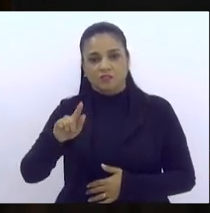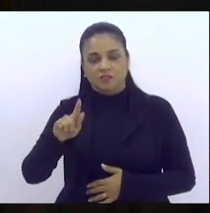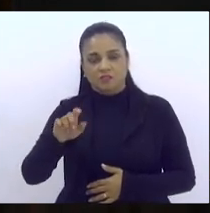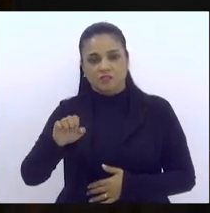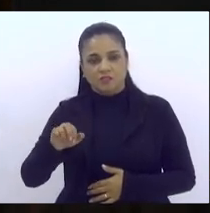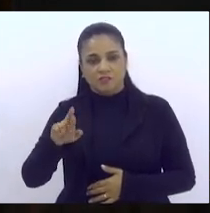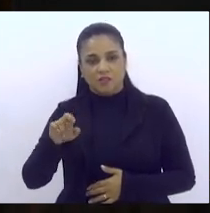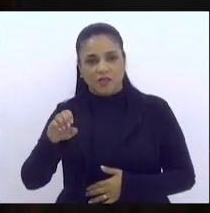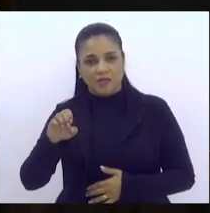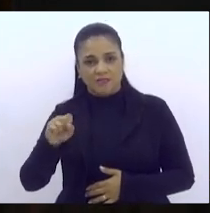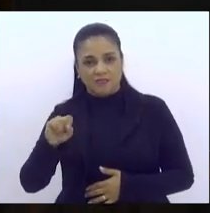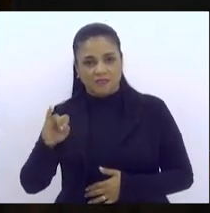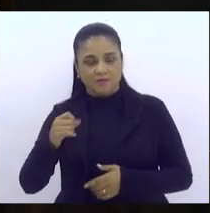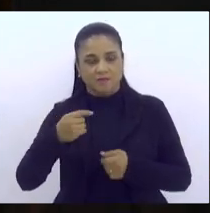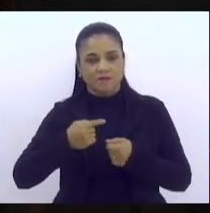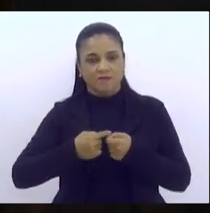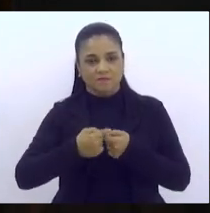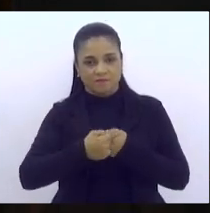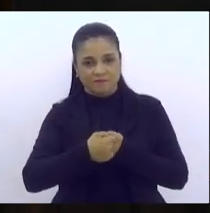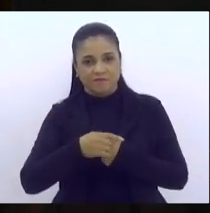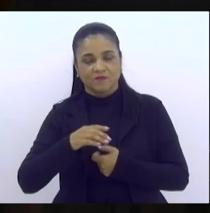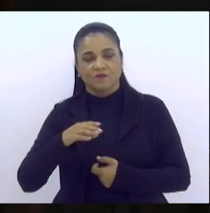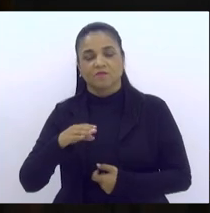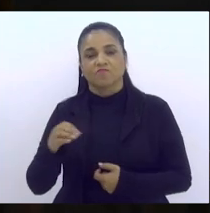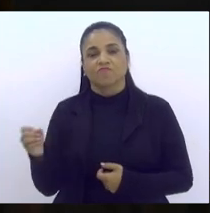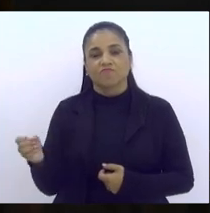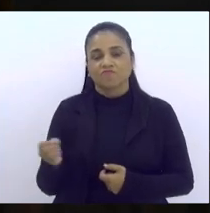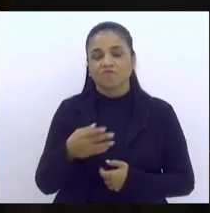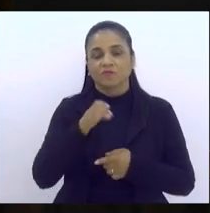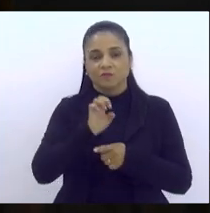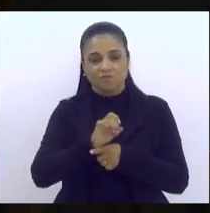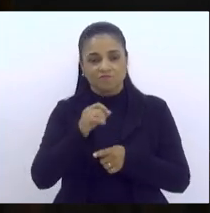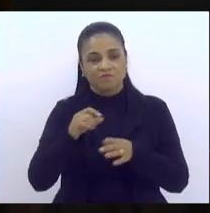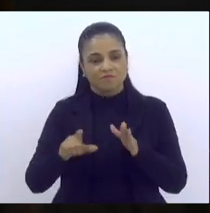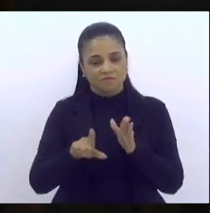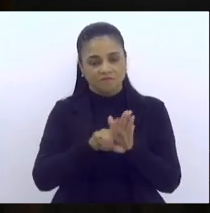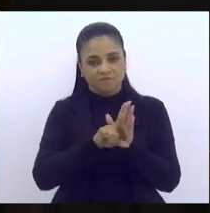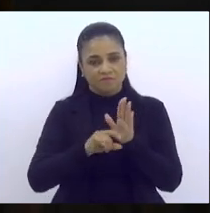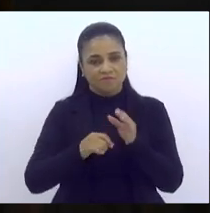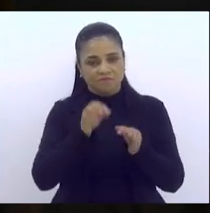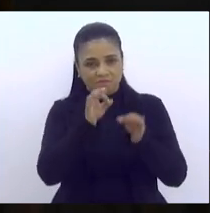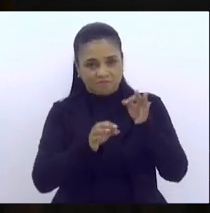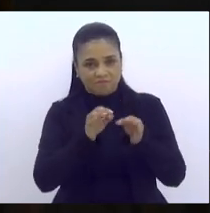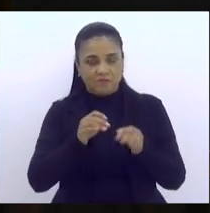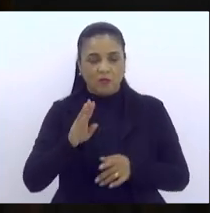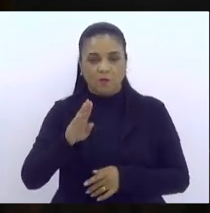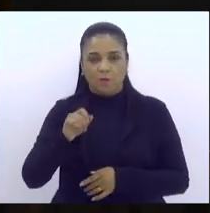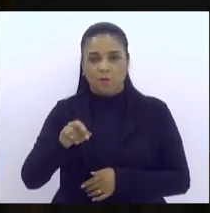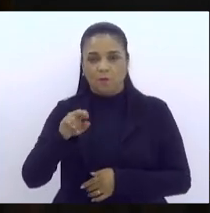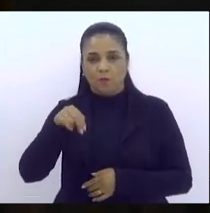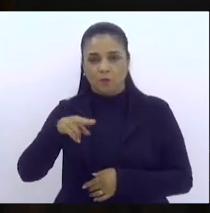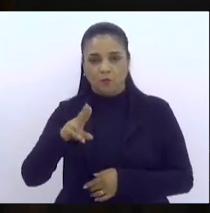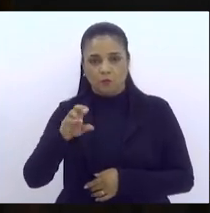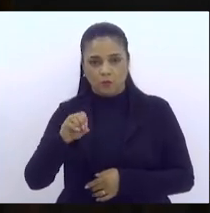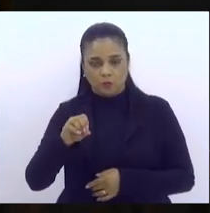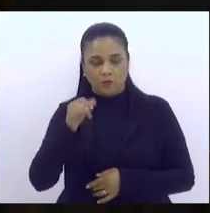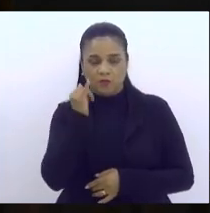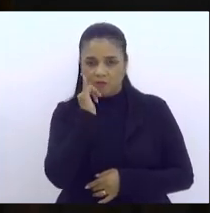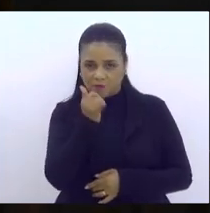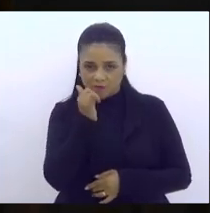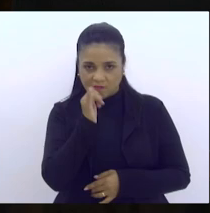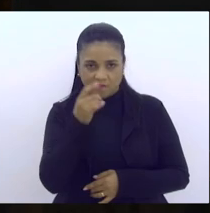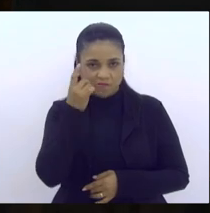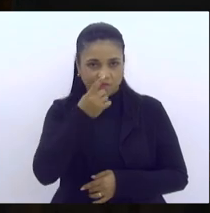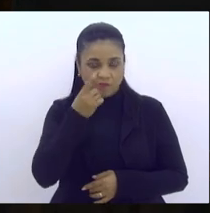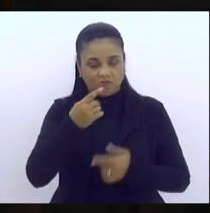Rio de Janeiro. Parecer da Comissão de Indicações Legislativas favorável ao relator Bruno Dauaire. Em discussão,